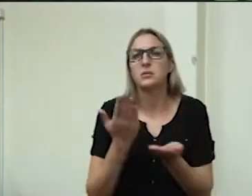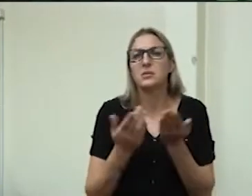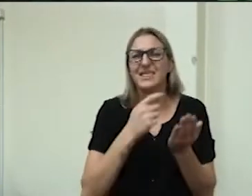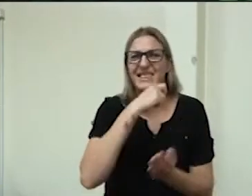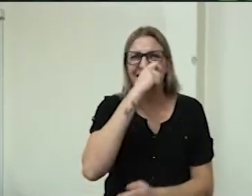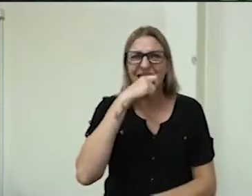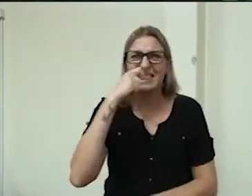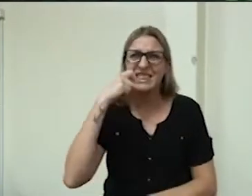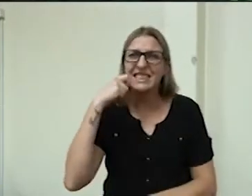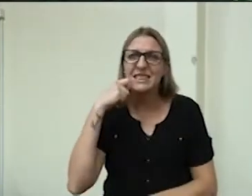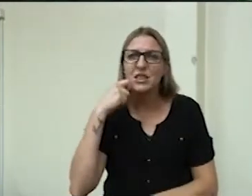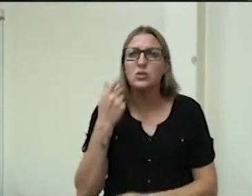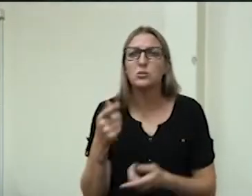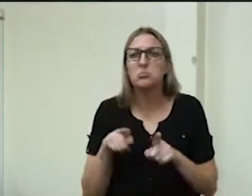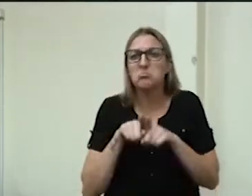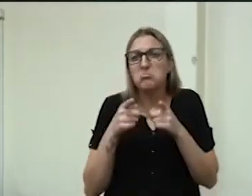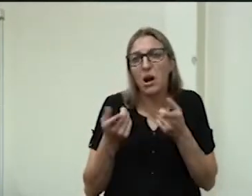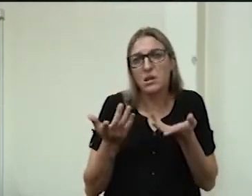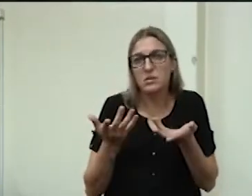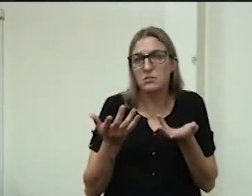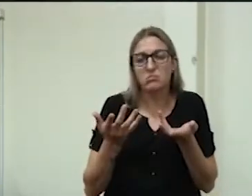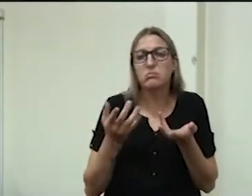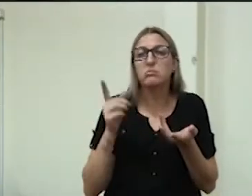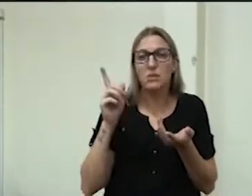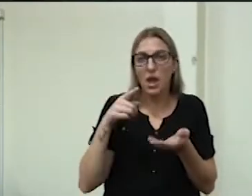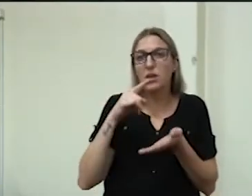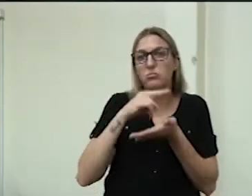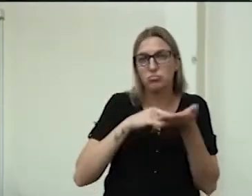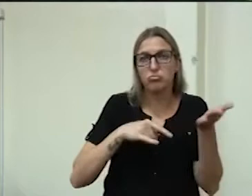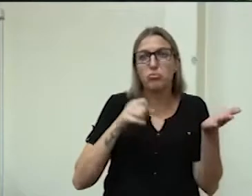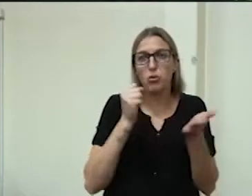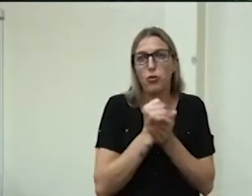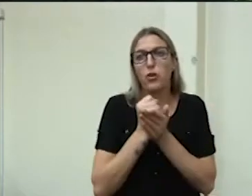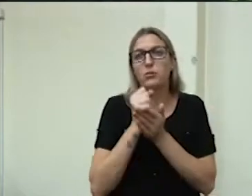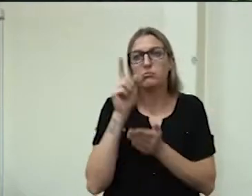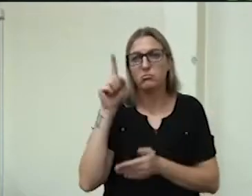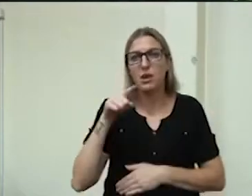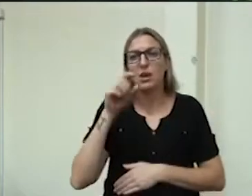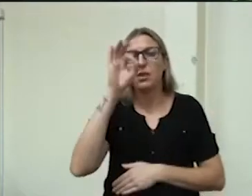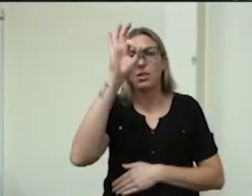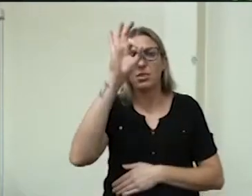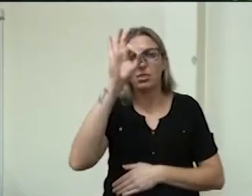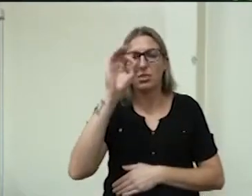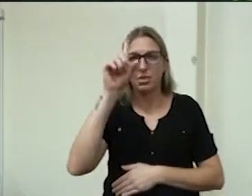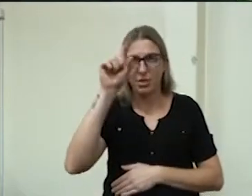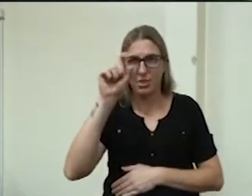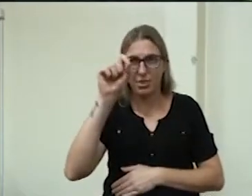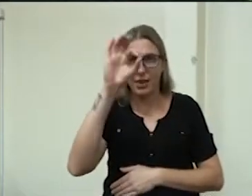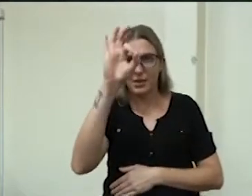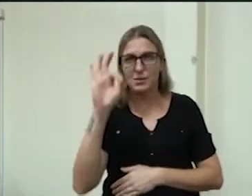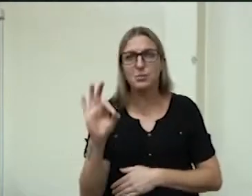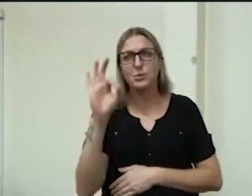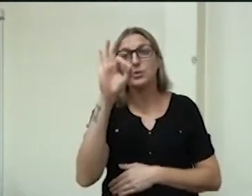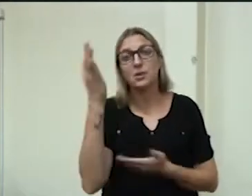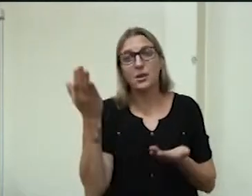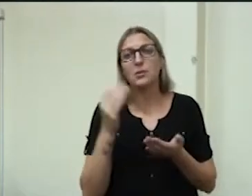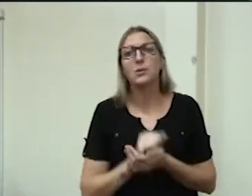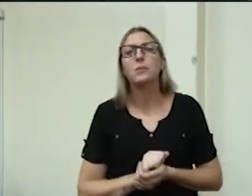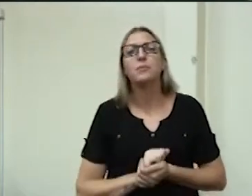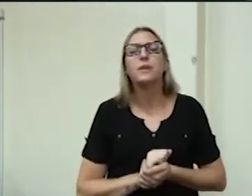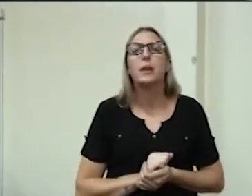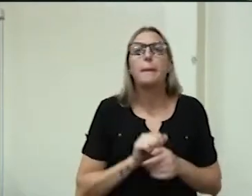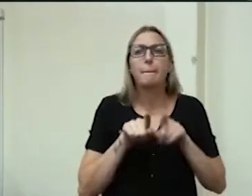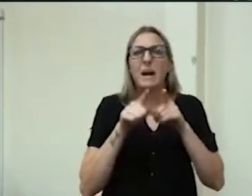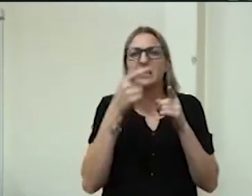atendimento odontológico, mas enfim, é um convênio e é 10%, entre tu ter e tu não ter são 20%. Né? Mas acho